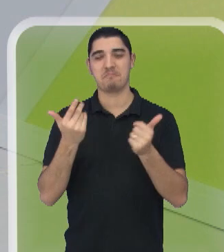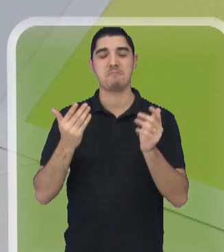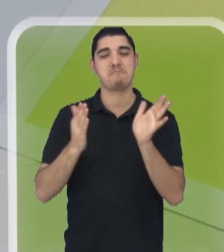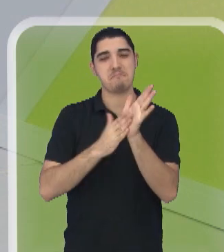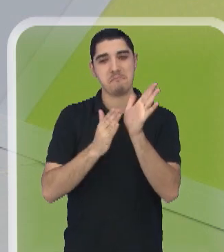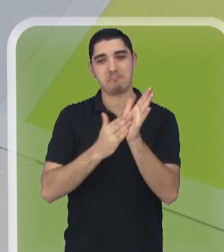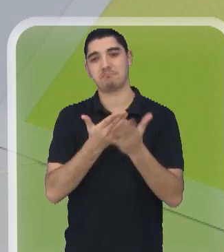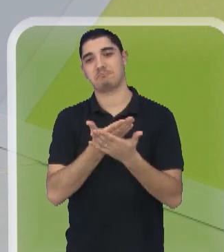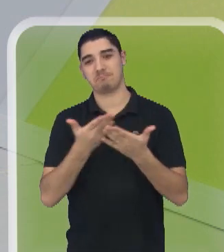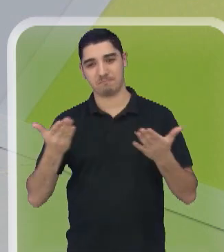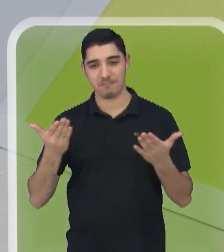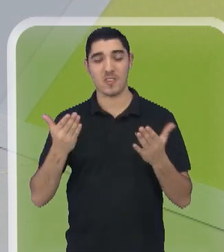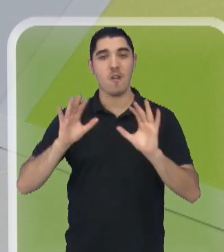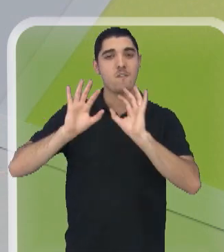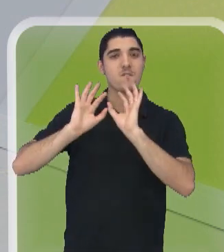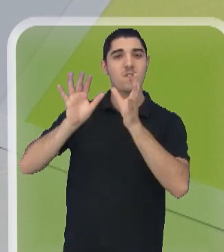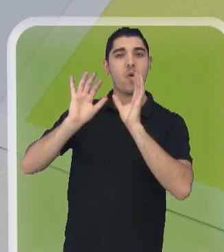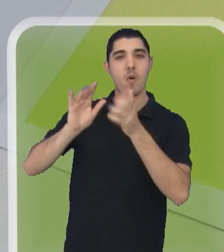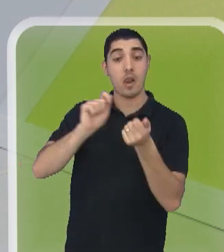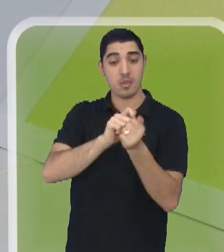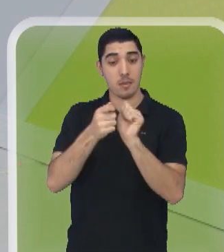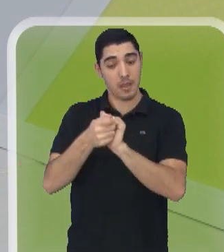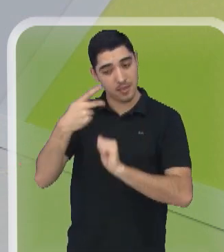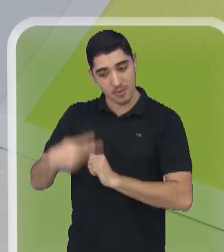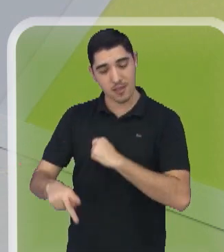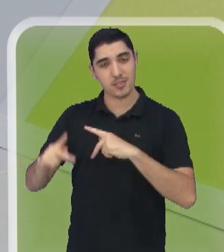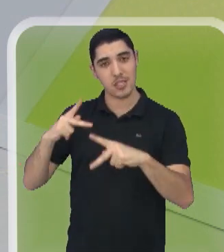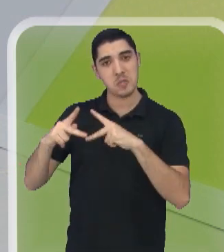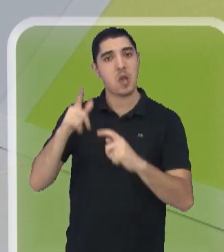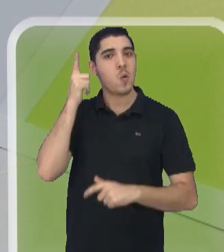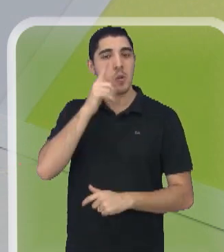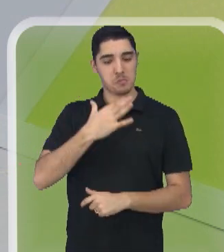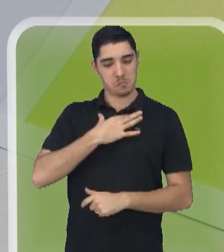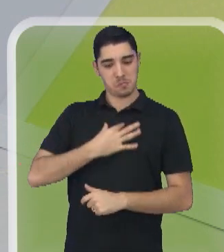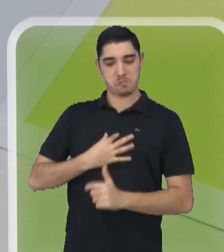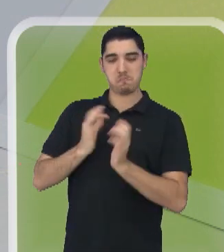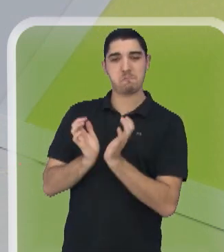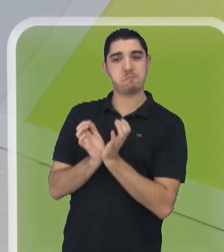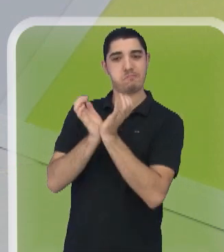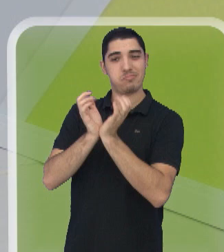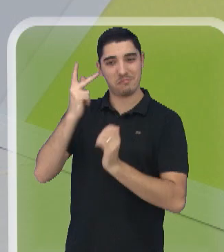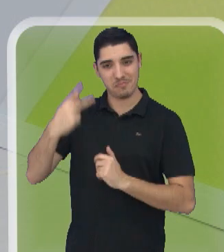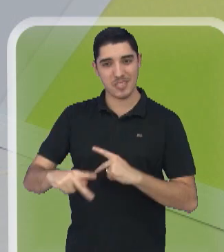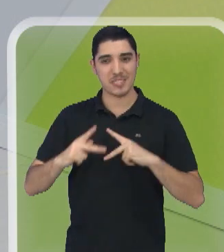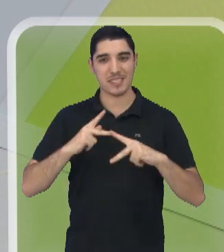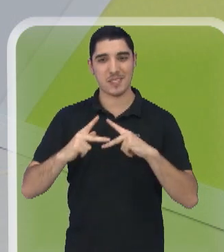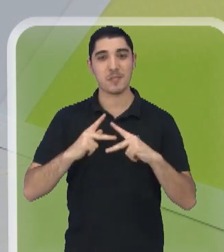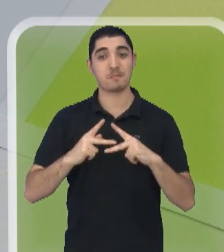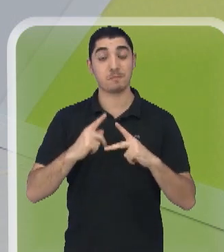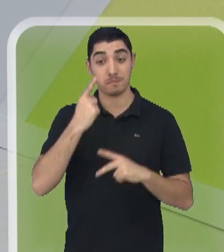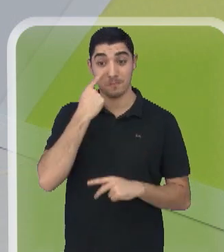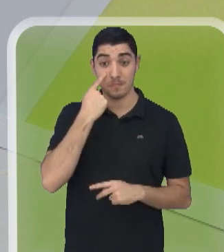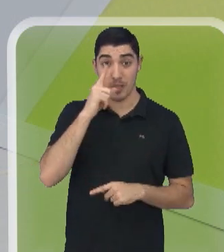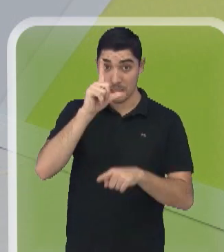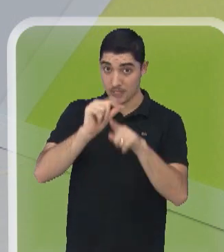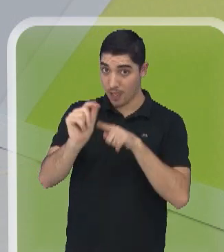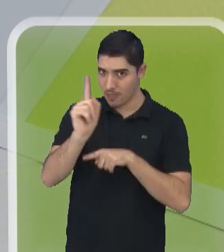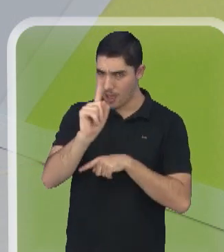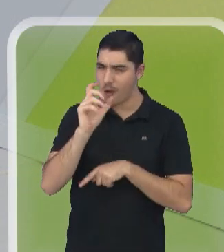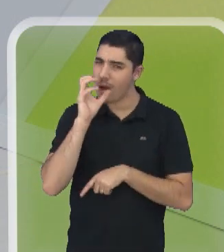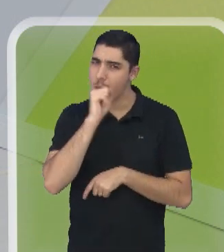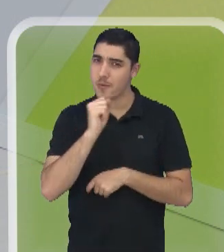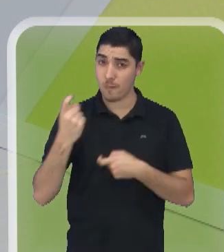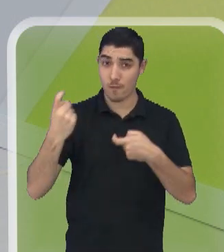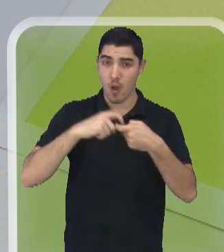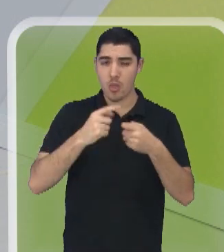ao pessoal do vôlei adaptado de São José, trazendo medalha, trazendo troféu para nossa cidade. Olha só, não sai daí, a gente vai para o